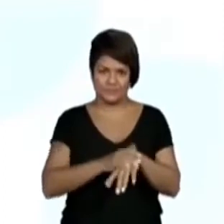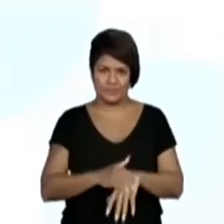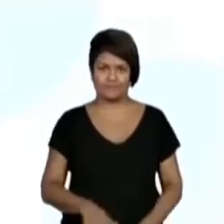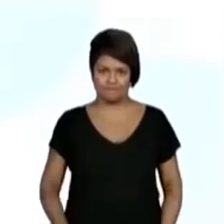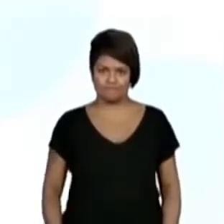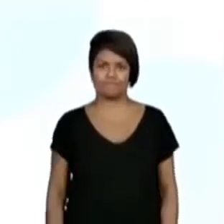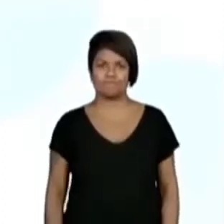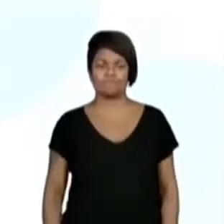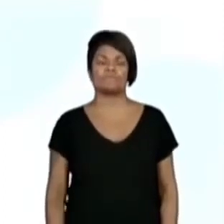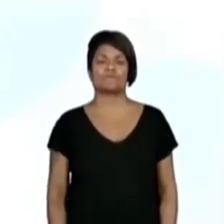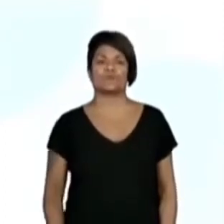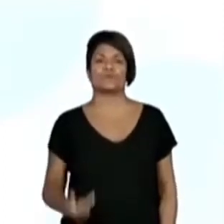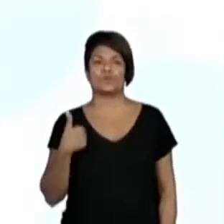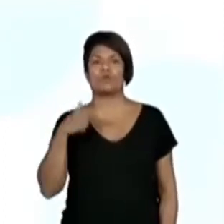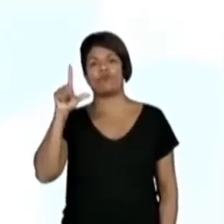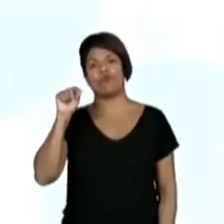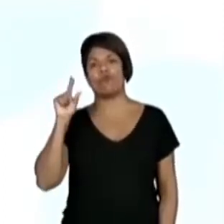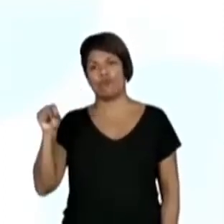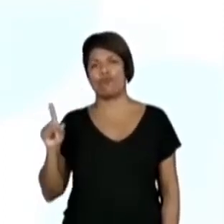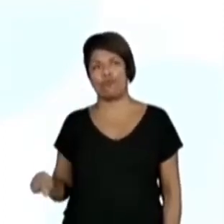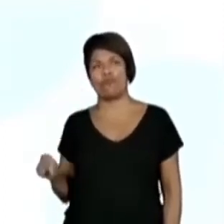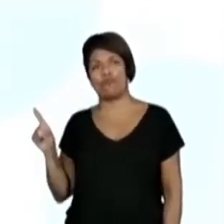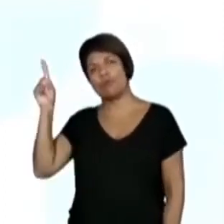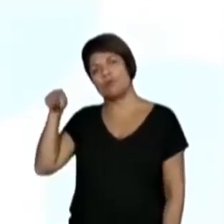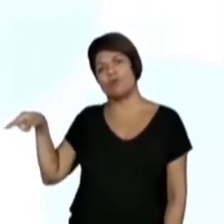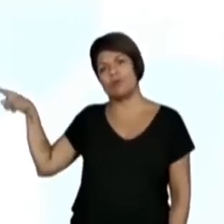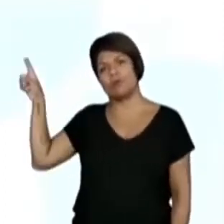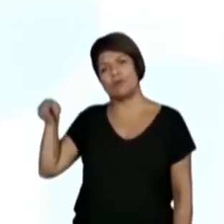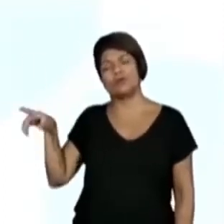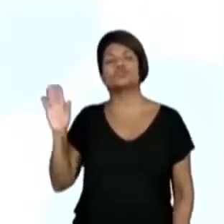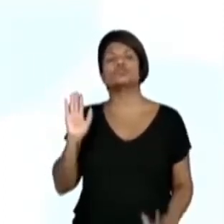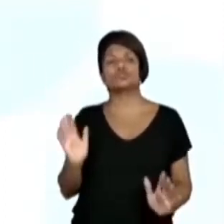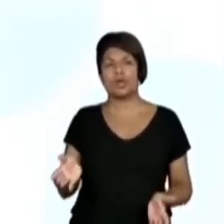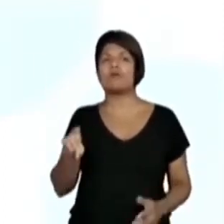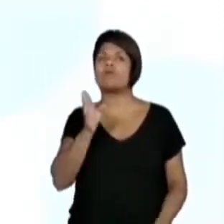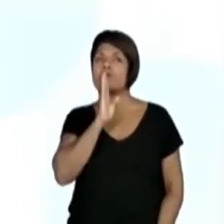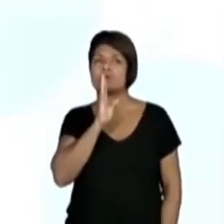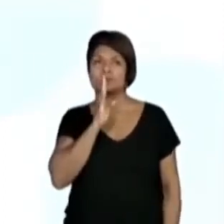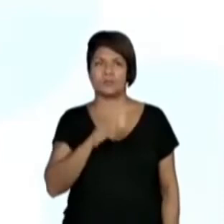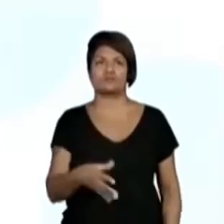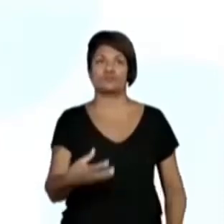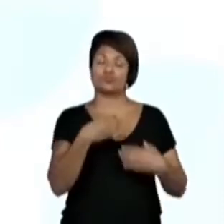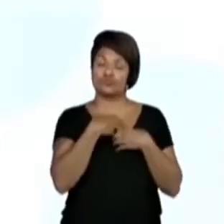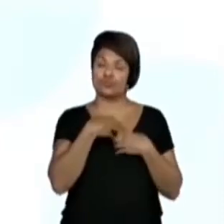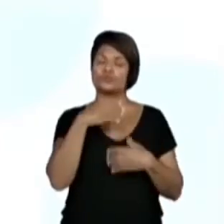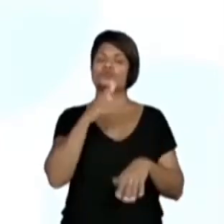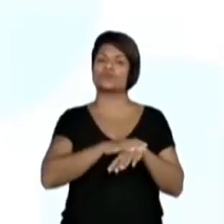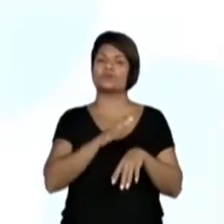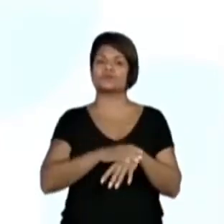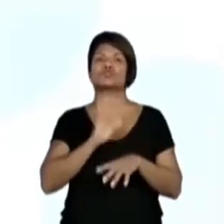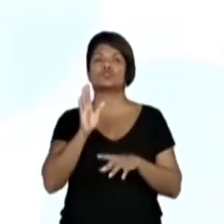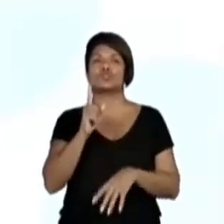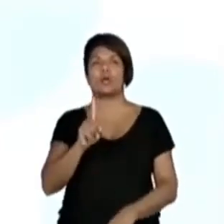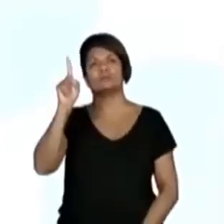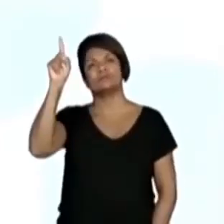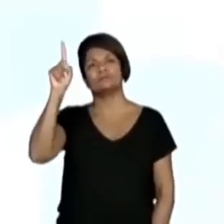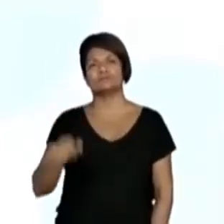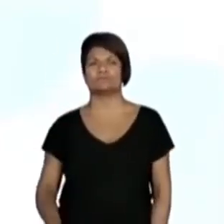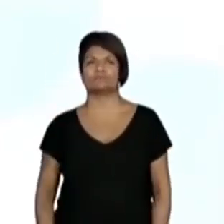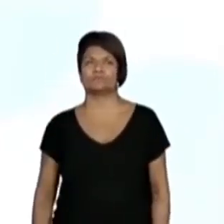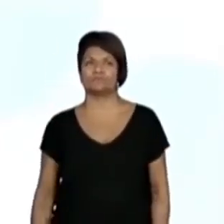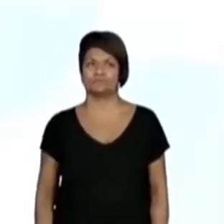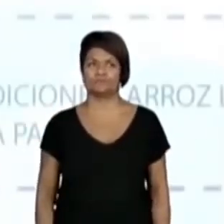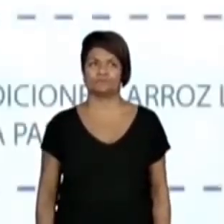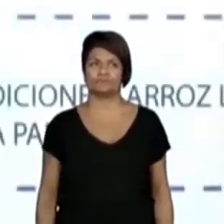vou selecionar das peças que nós já conhecemos o modo de fazer, que veja, já subiu na tela.